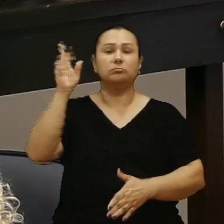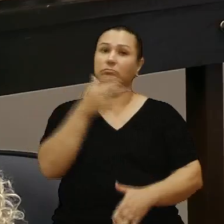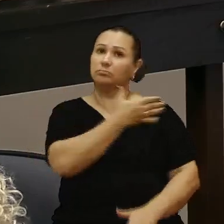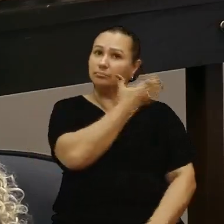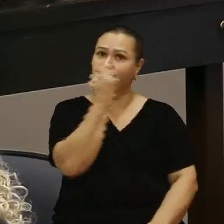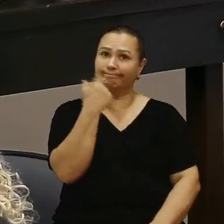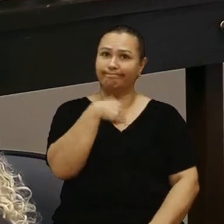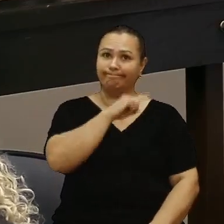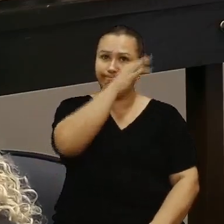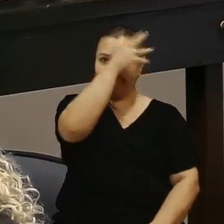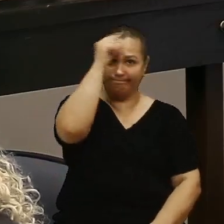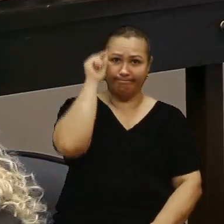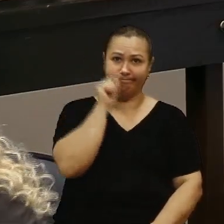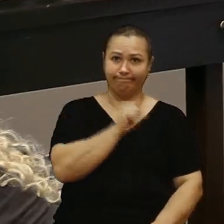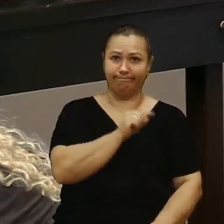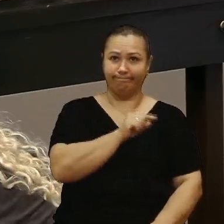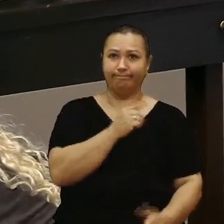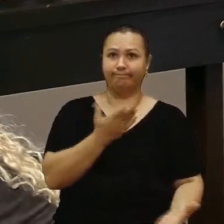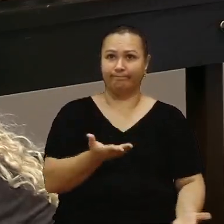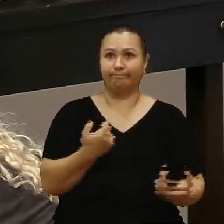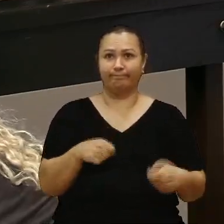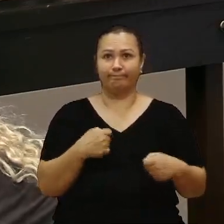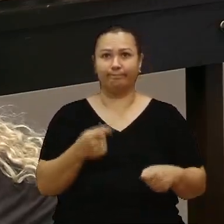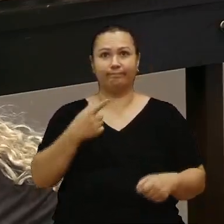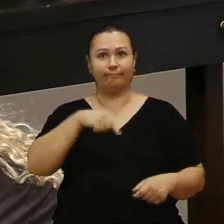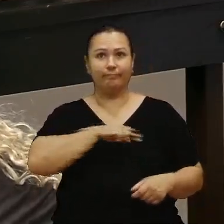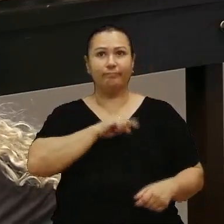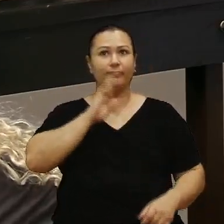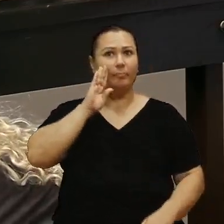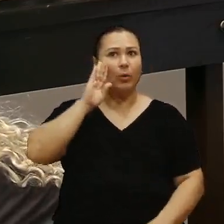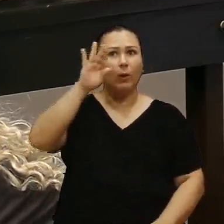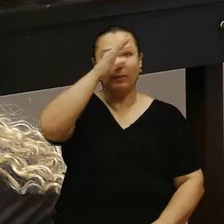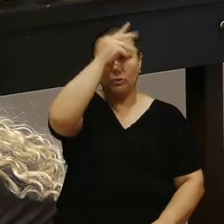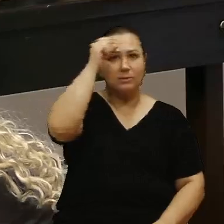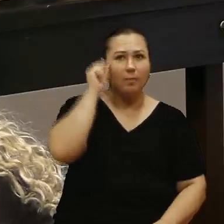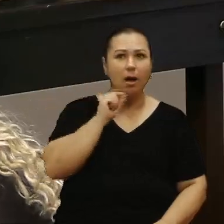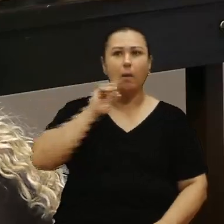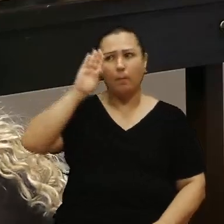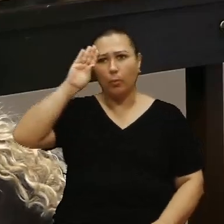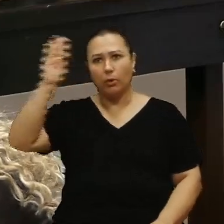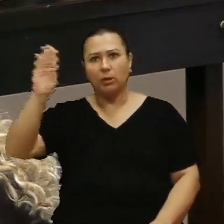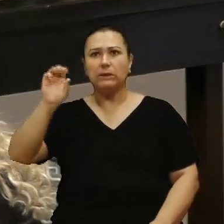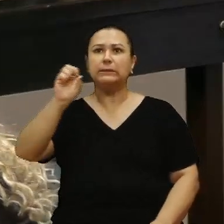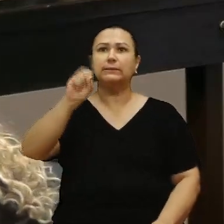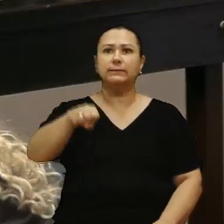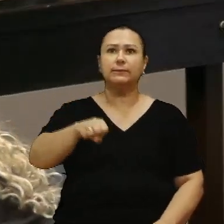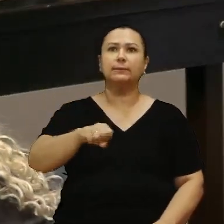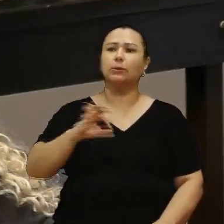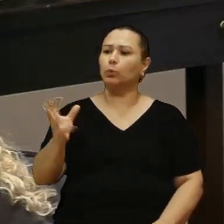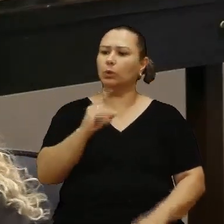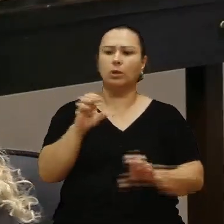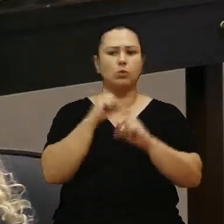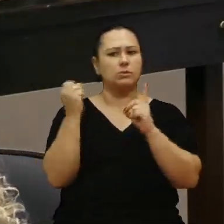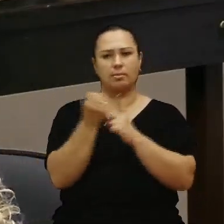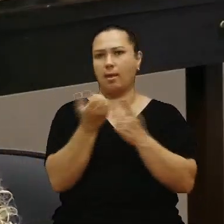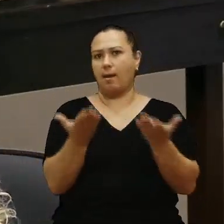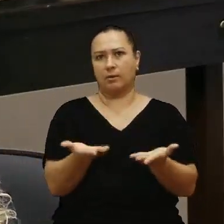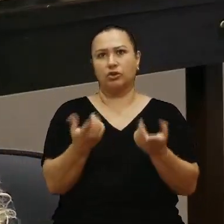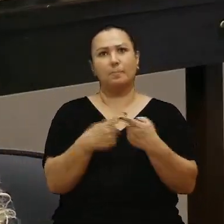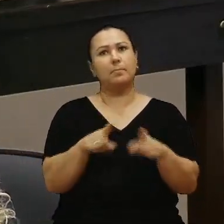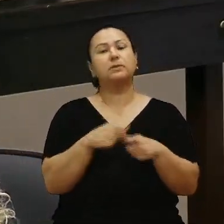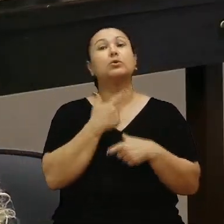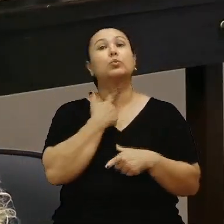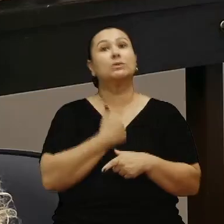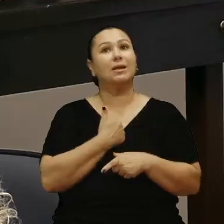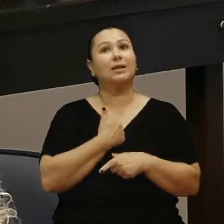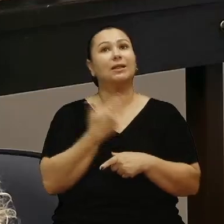da nossa guarda. Eu sou cobrado, eu sou vereador aqui dos guardas municipais, dos brigadianos e por aí vai, de toda a sociedade. Mas eu gostaria de